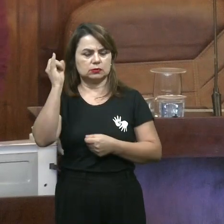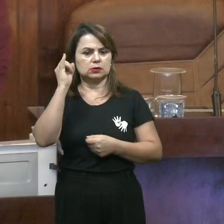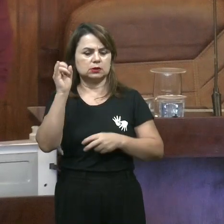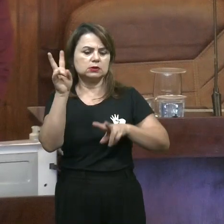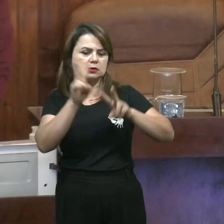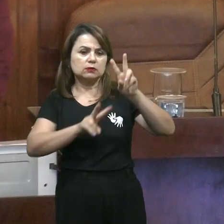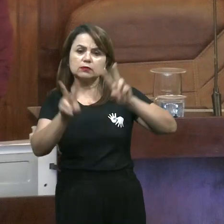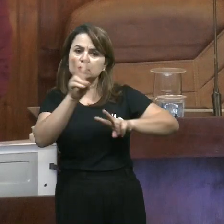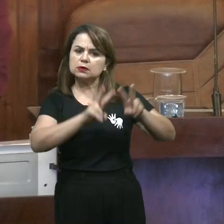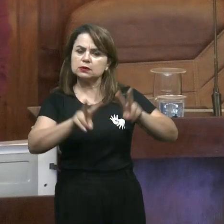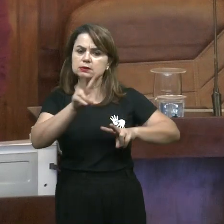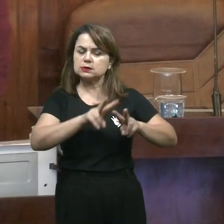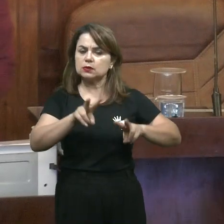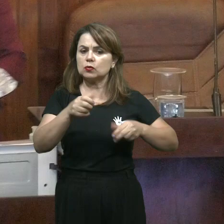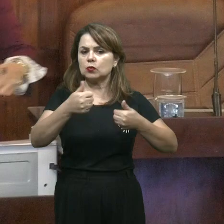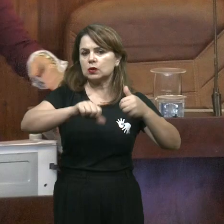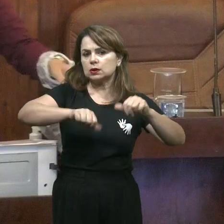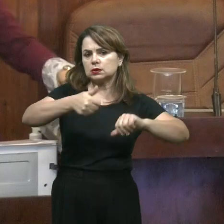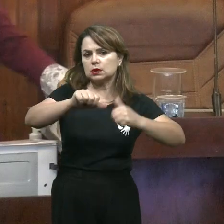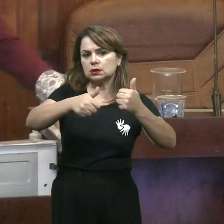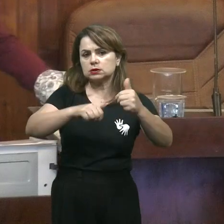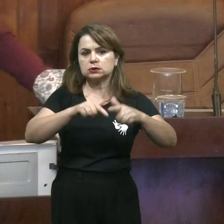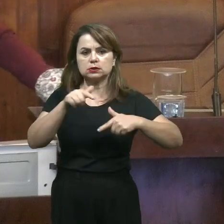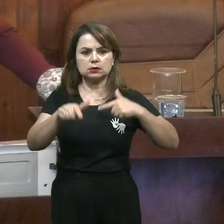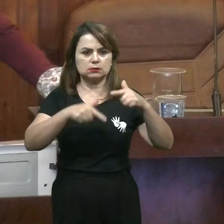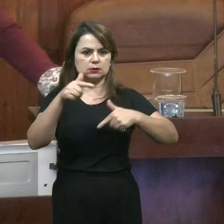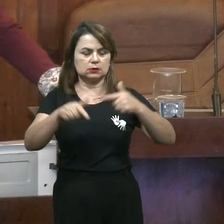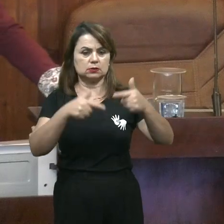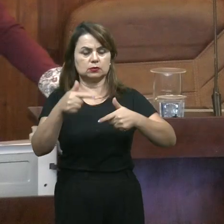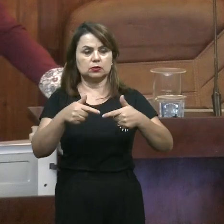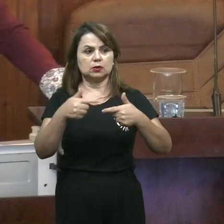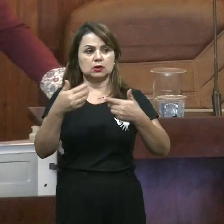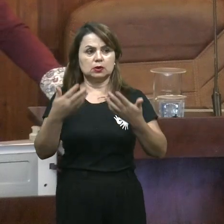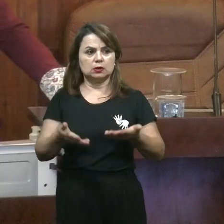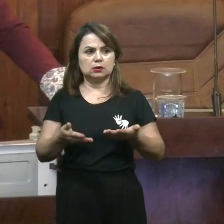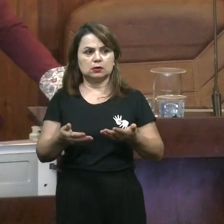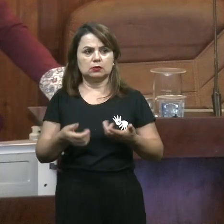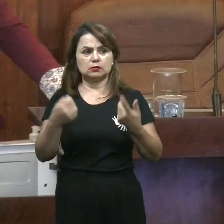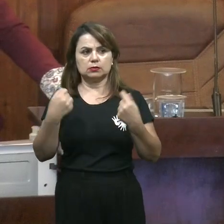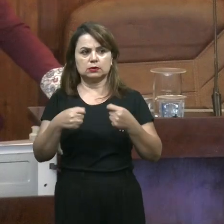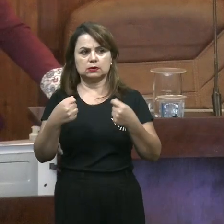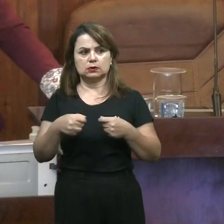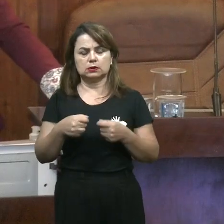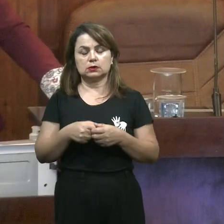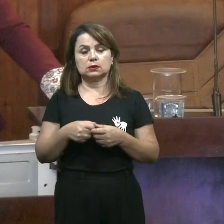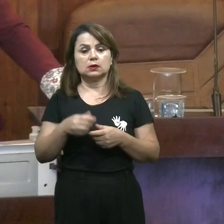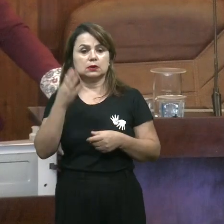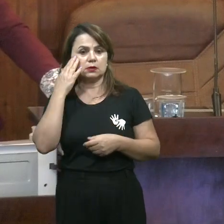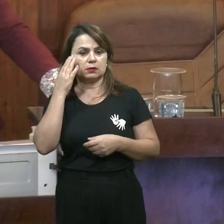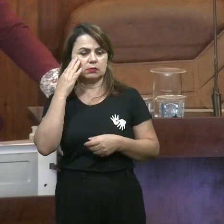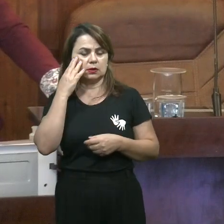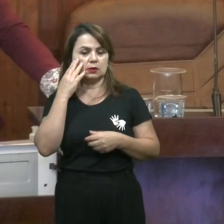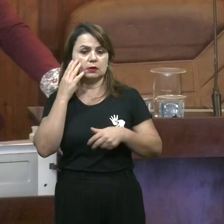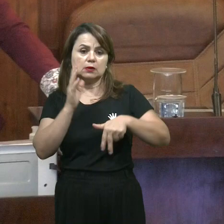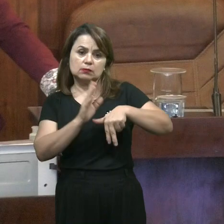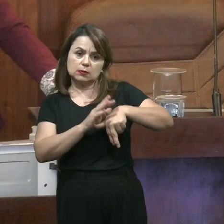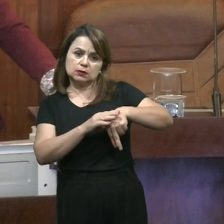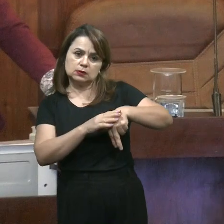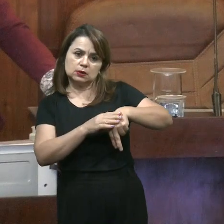qualidade da assistência oferecida posto que deveria de forma eficaz determinar a gravidade do paciente